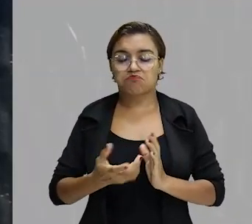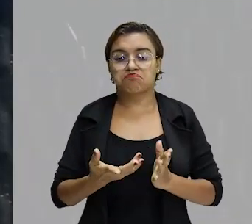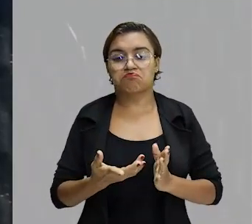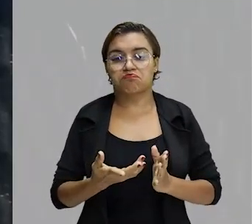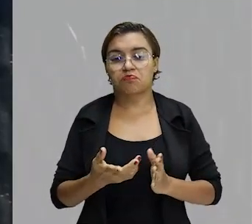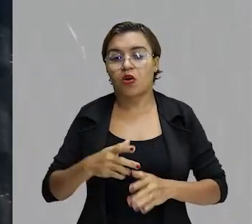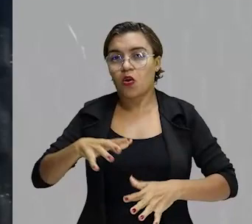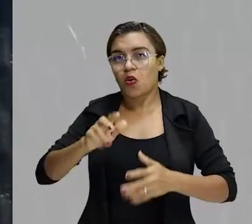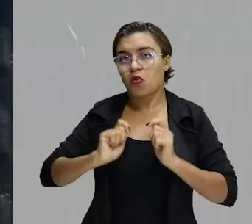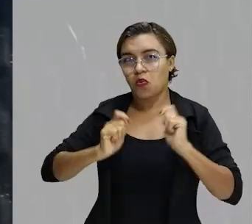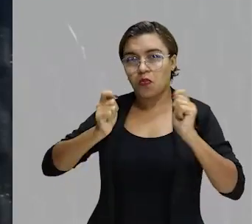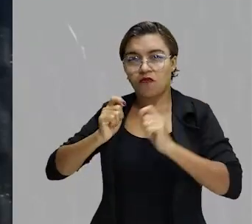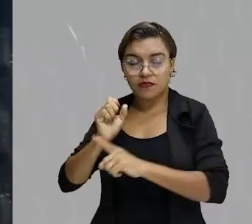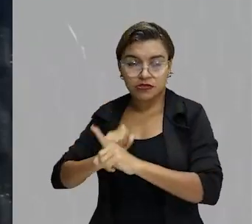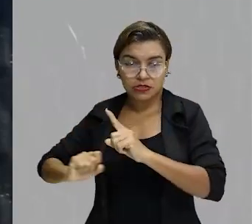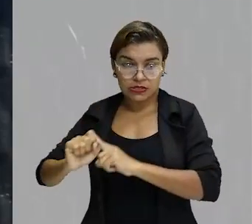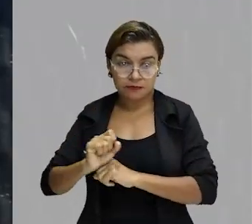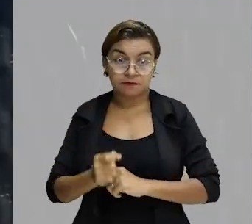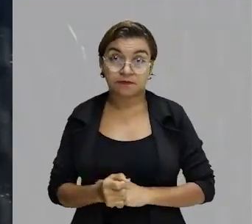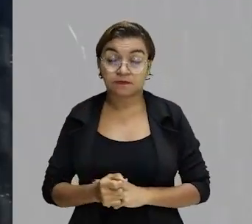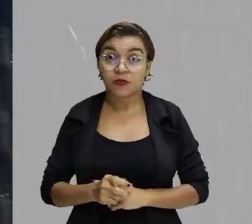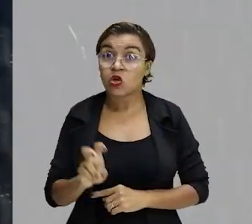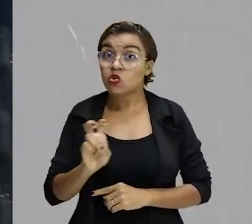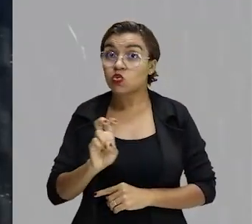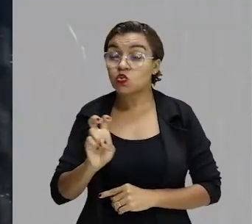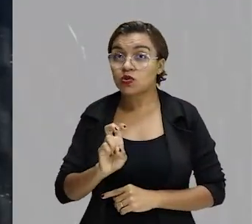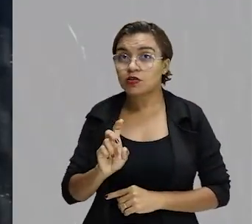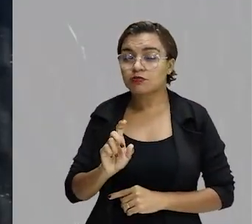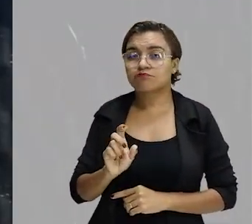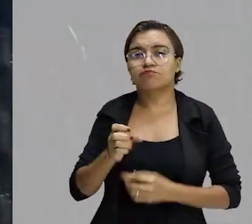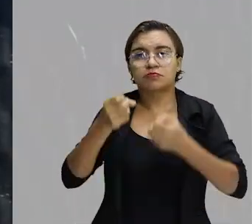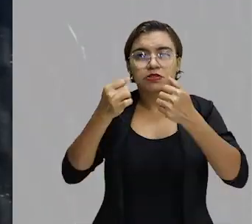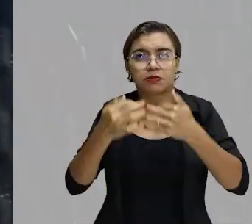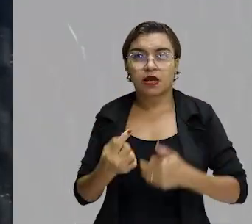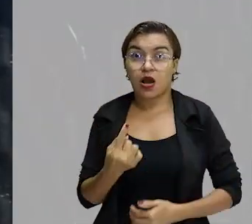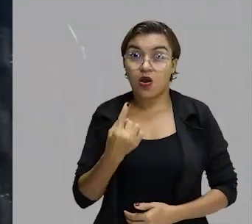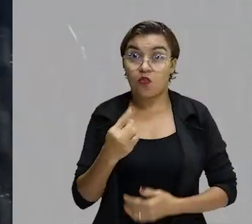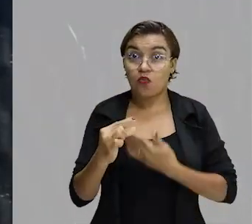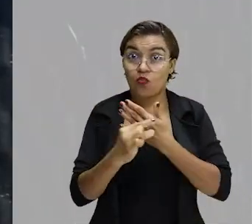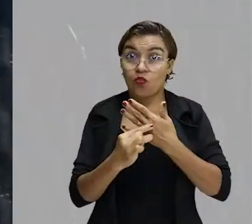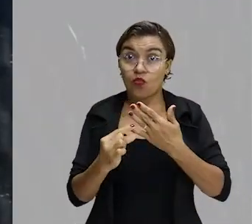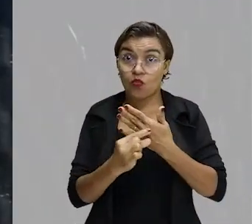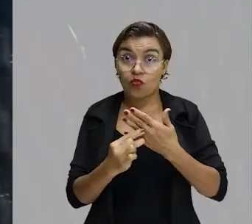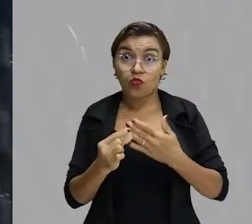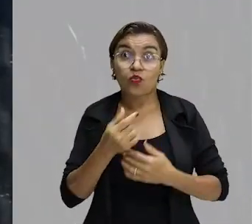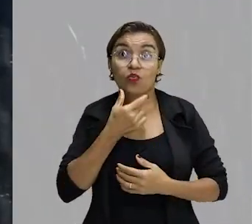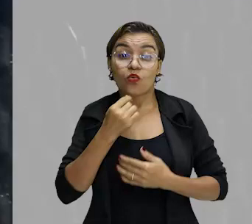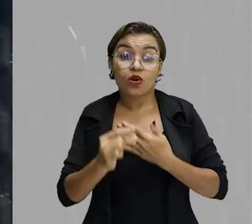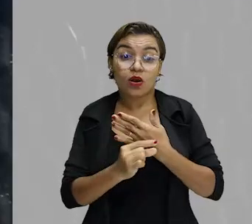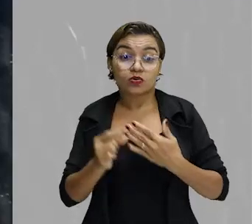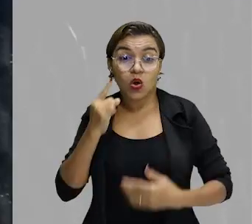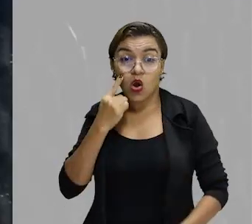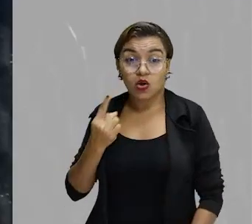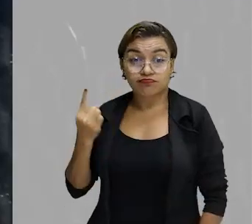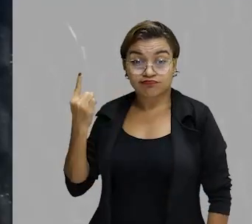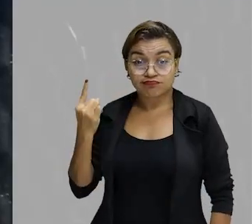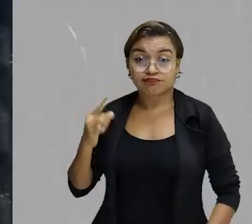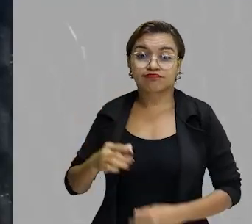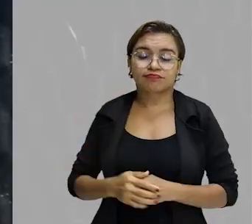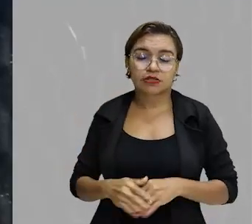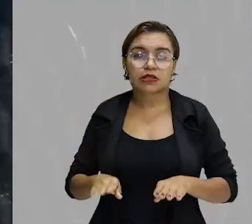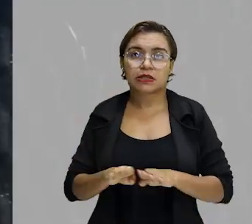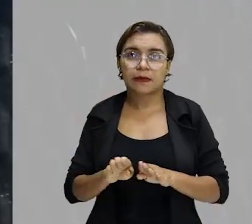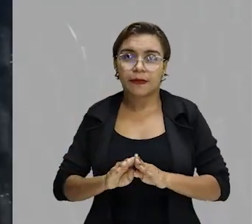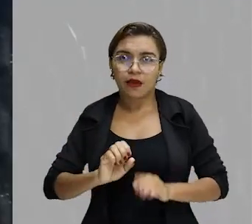no quinto tópico, a gente vai destacar um autor, que é o francês Alain Touraine, e a defesa aos movimentos